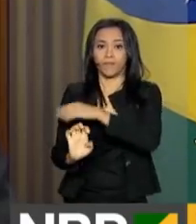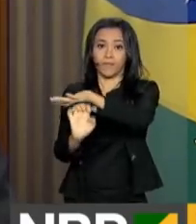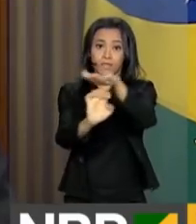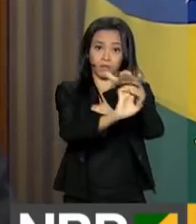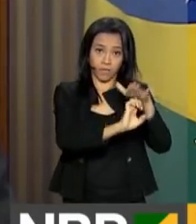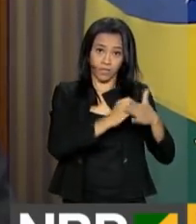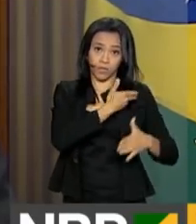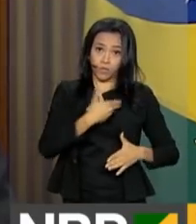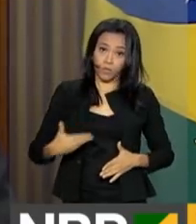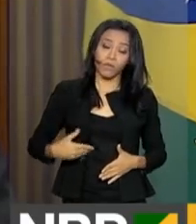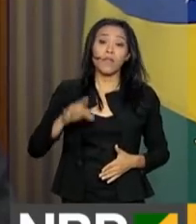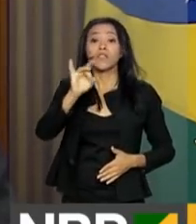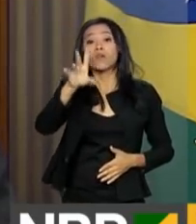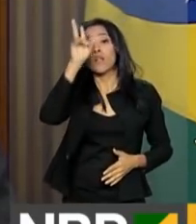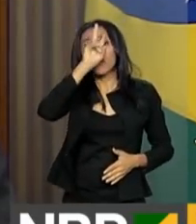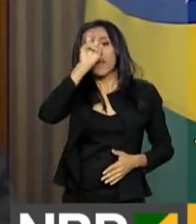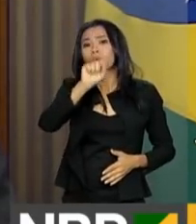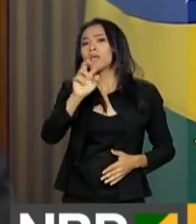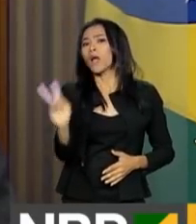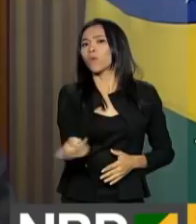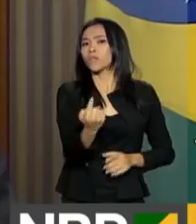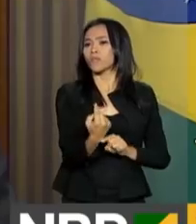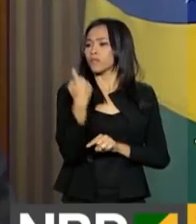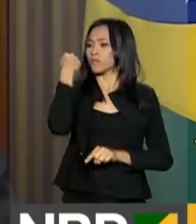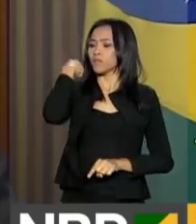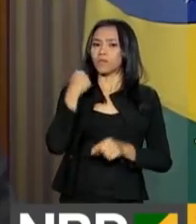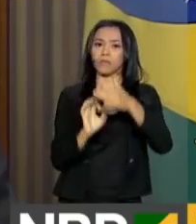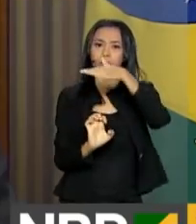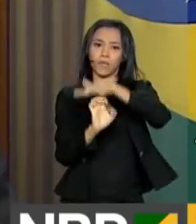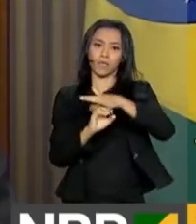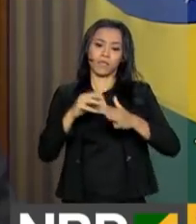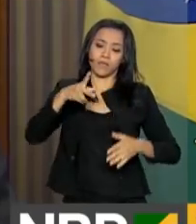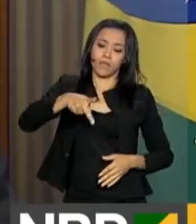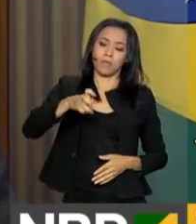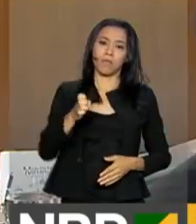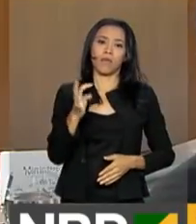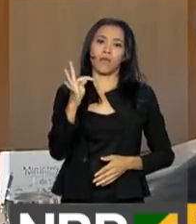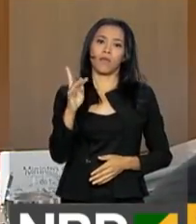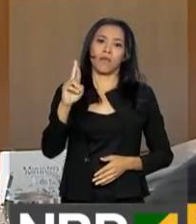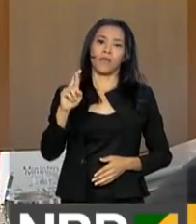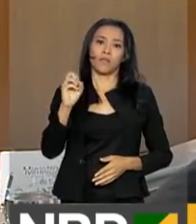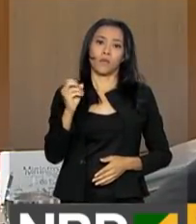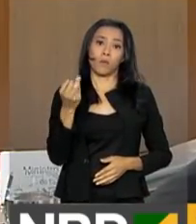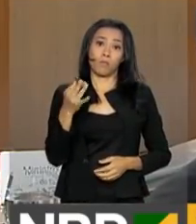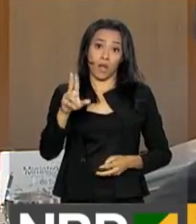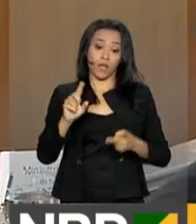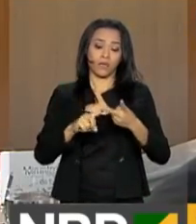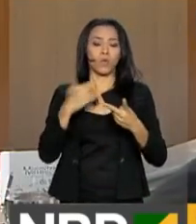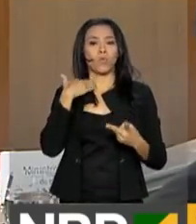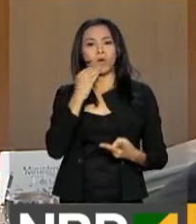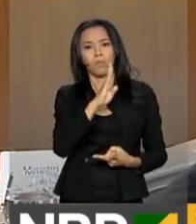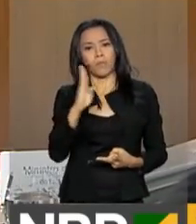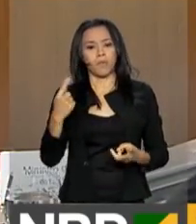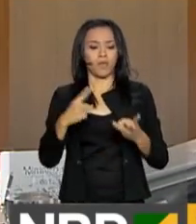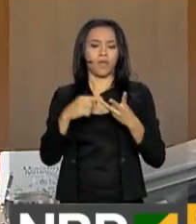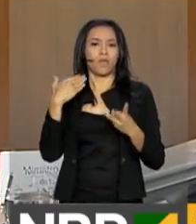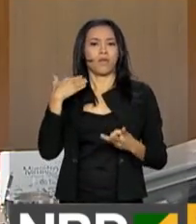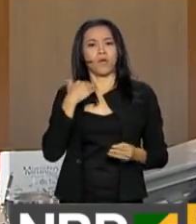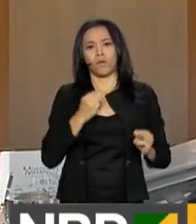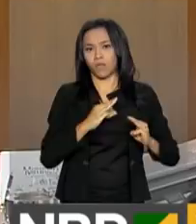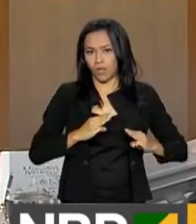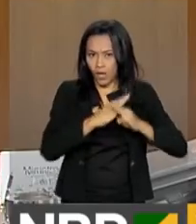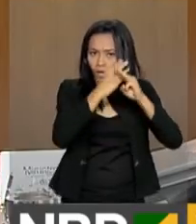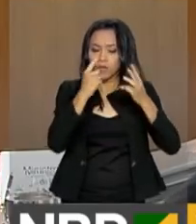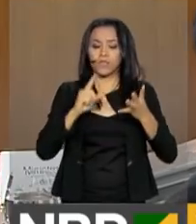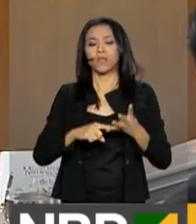o que aconteceu com a petrobras não é o que aconteceu com o banco do brasil a caixa econômica em todos os setores o